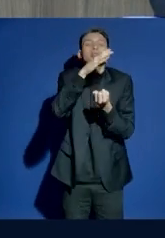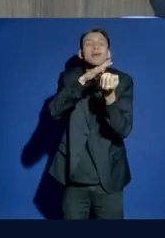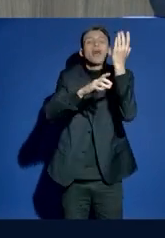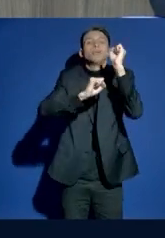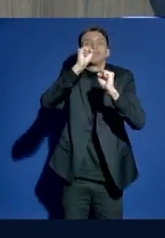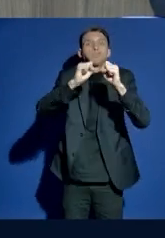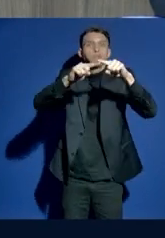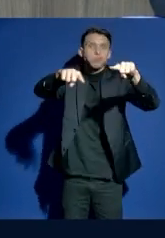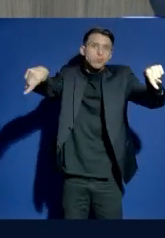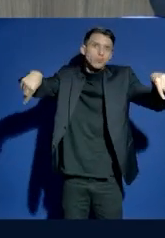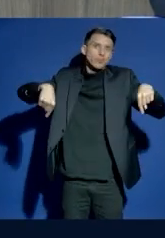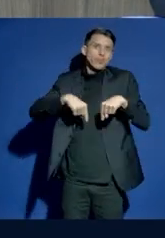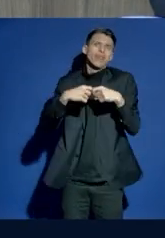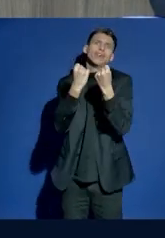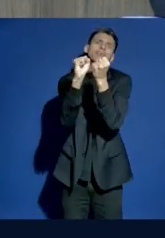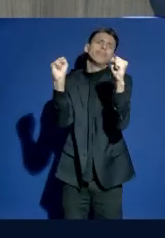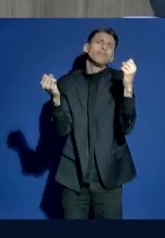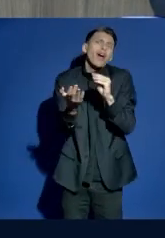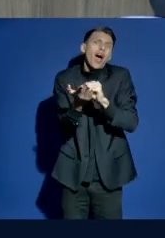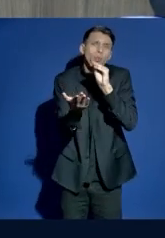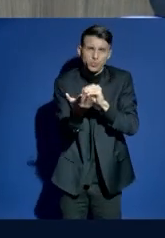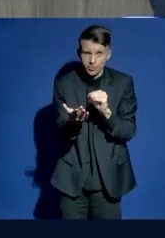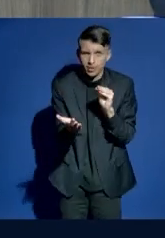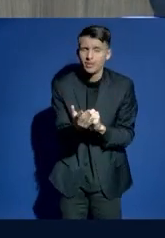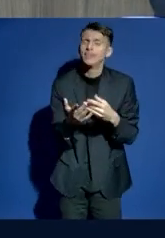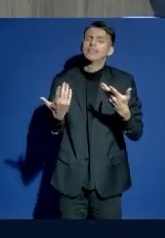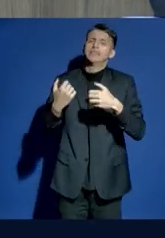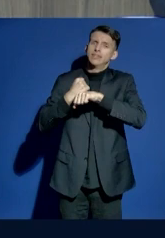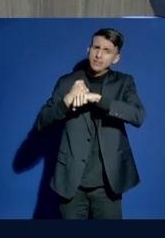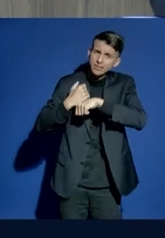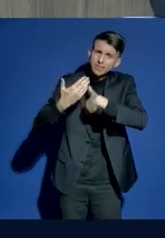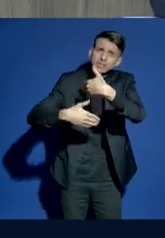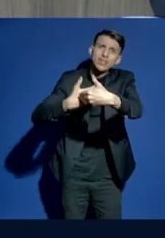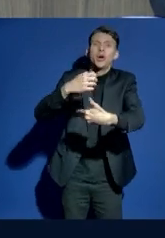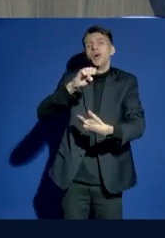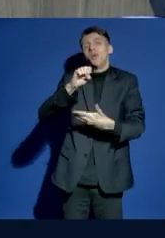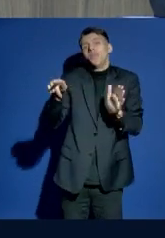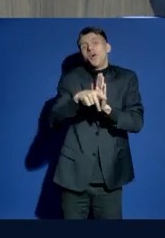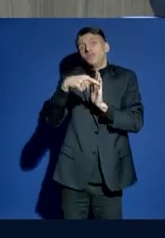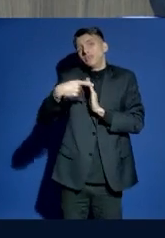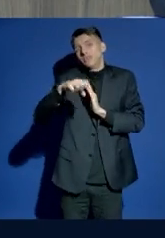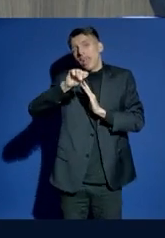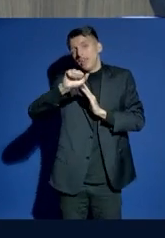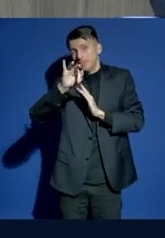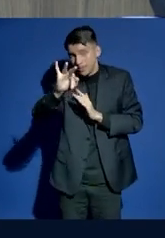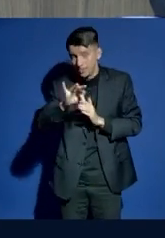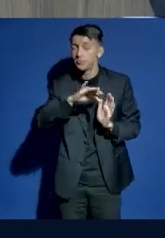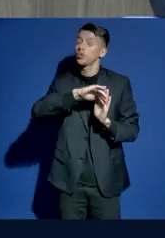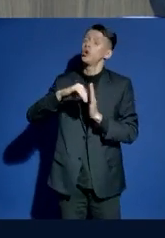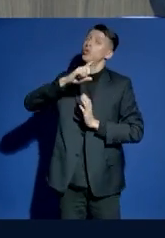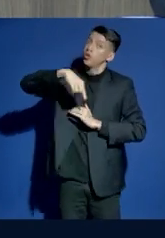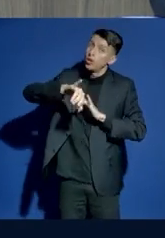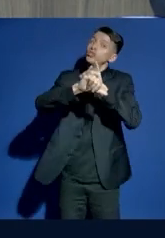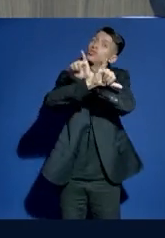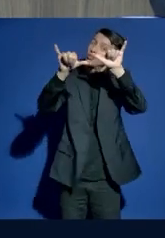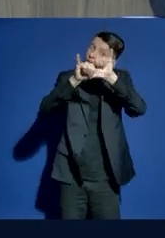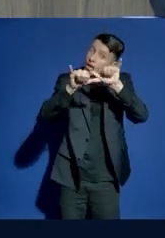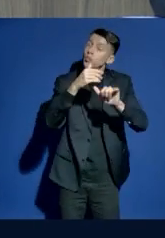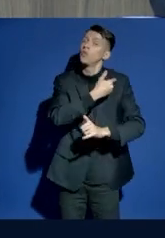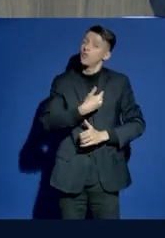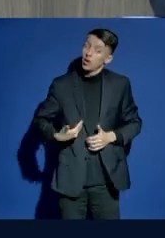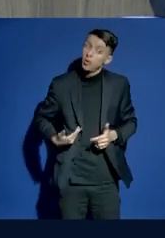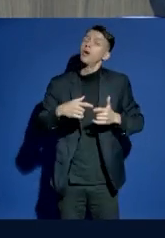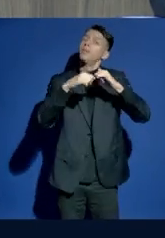alertando, e isso já faz bastante tempo, né? Já passou vários governos, a gente vem alertando que precisa construir